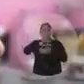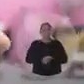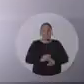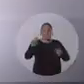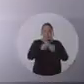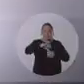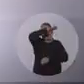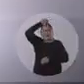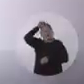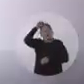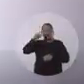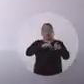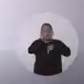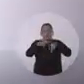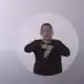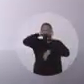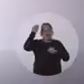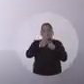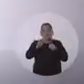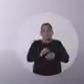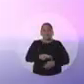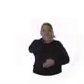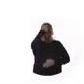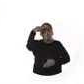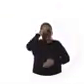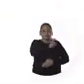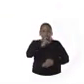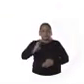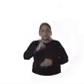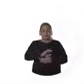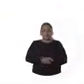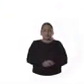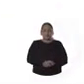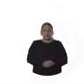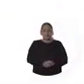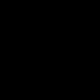turistas. Faz Manaus, para o nosso povo fazer mais. Ricardo Nicolau 55 e aos nossos Maria bolo e